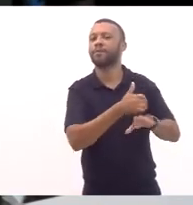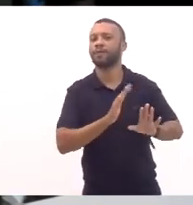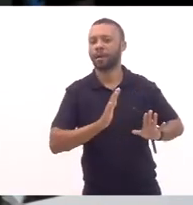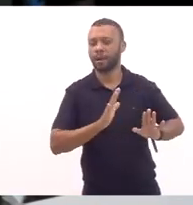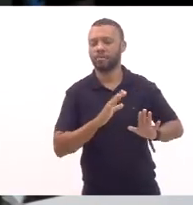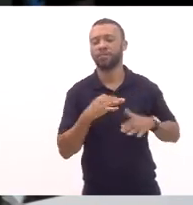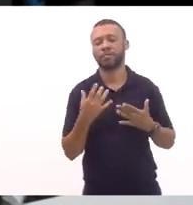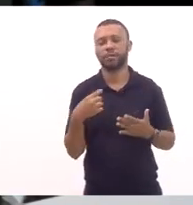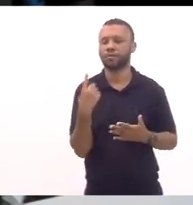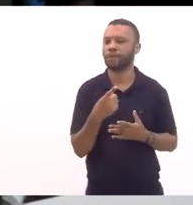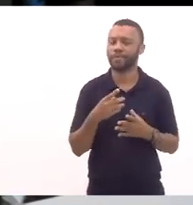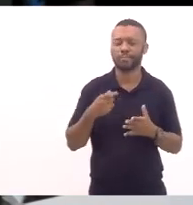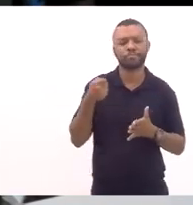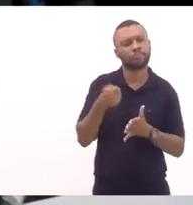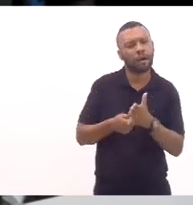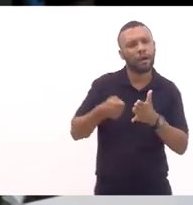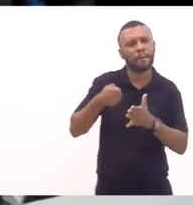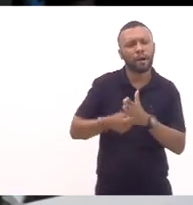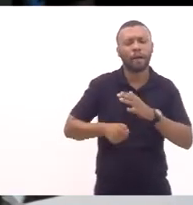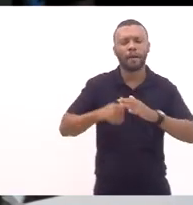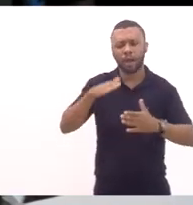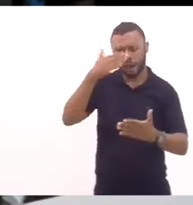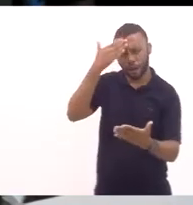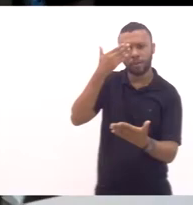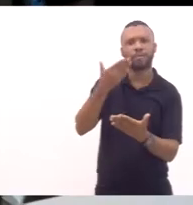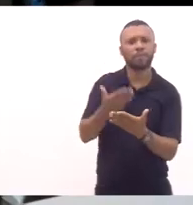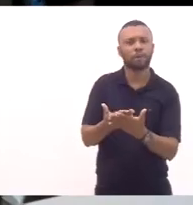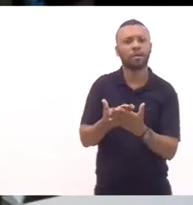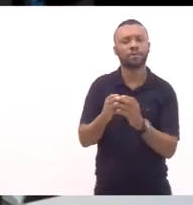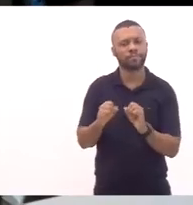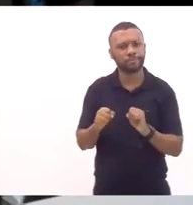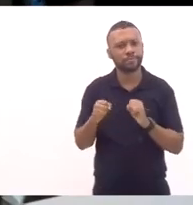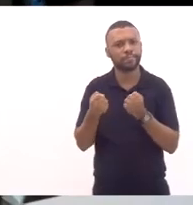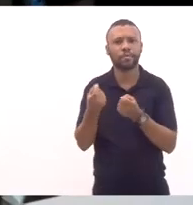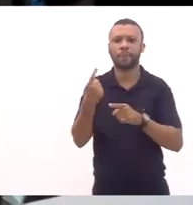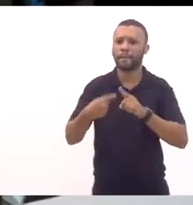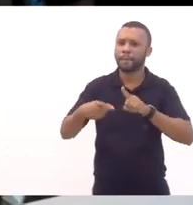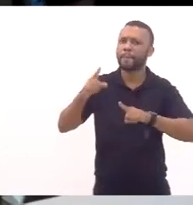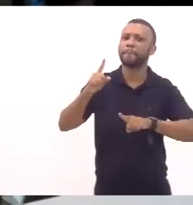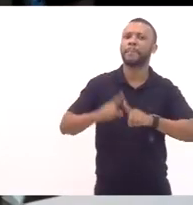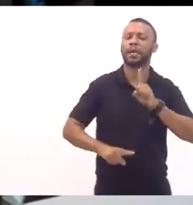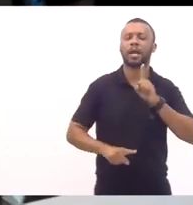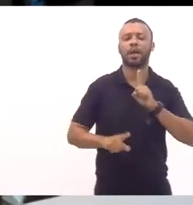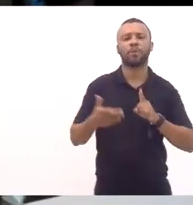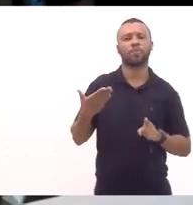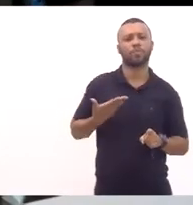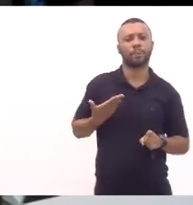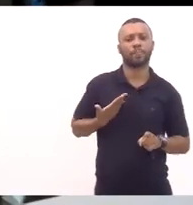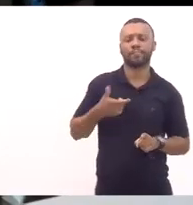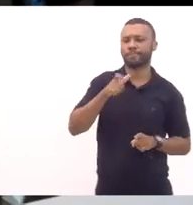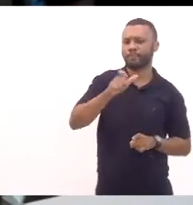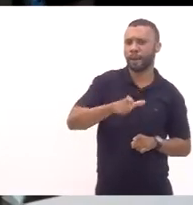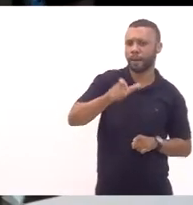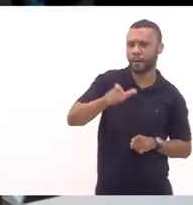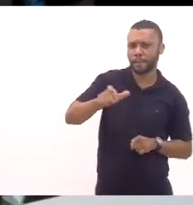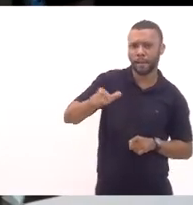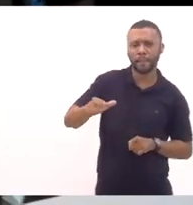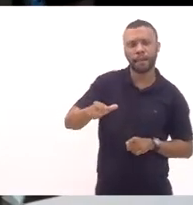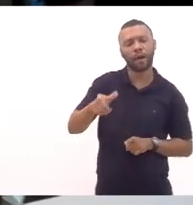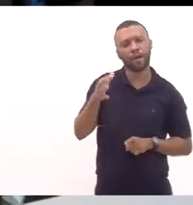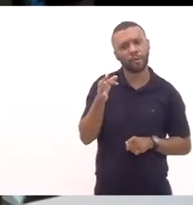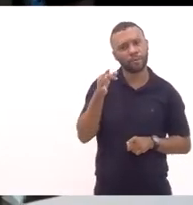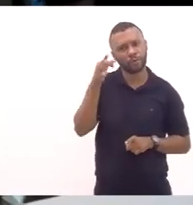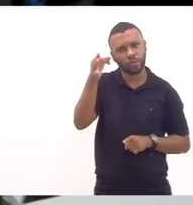nessa luta e confiante aí no seu desempenho, os colegas aí da bancada, né? E vem aí